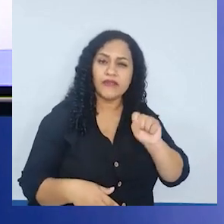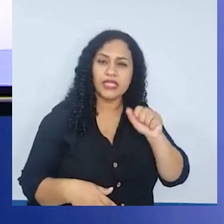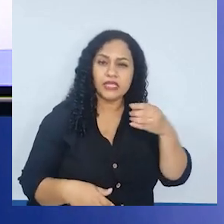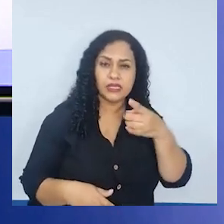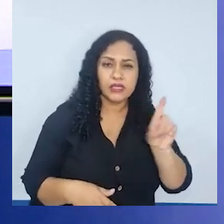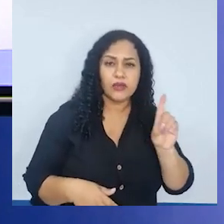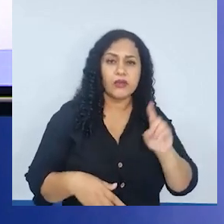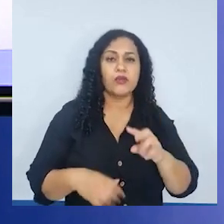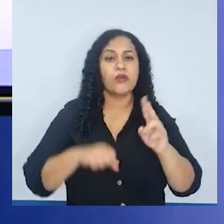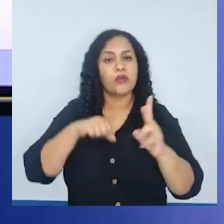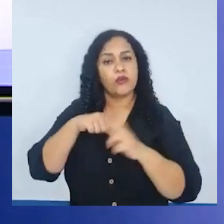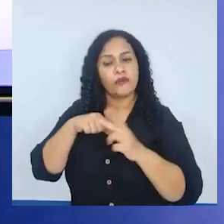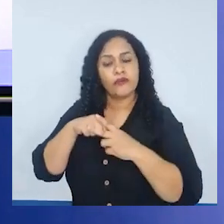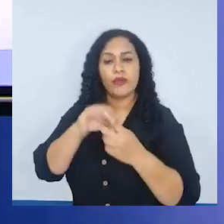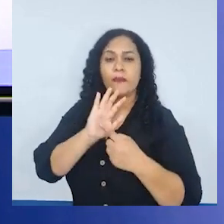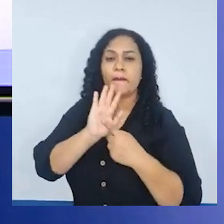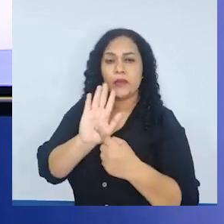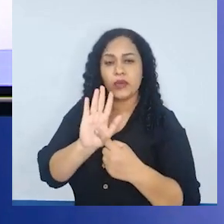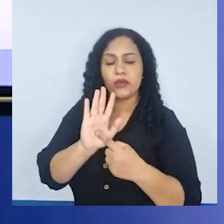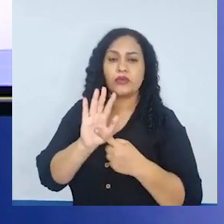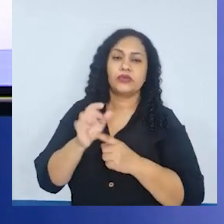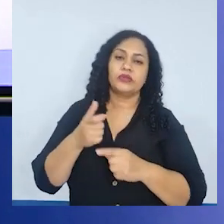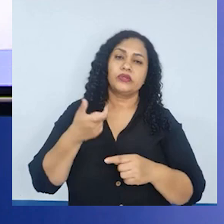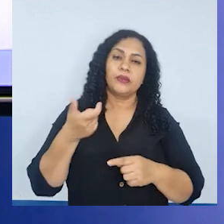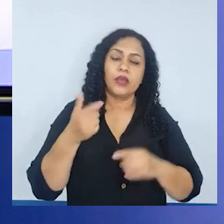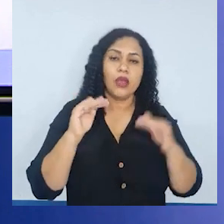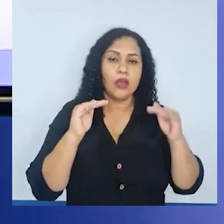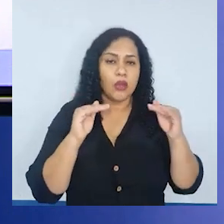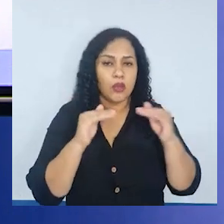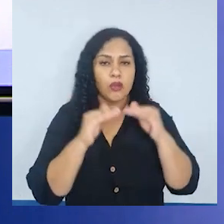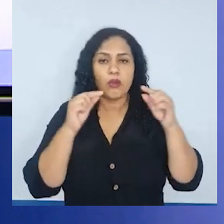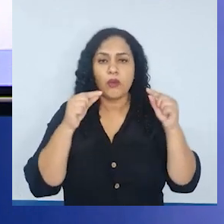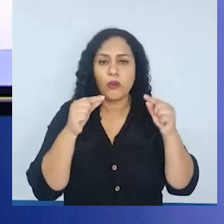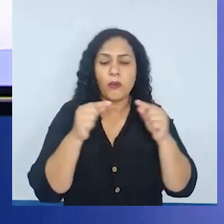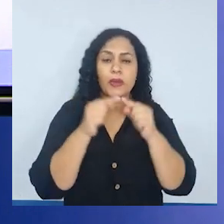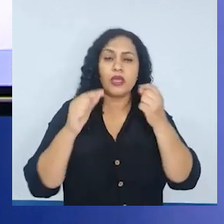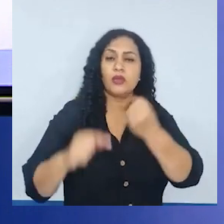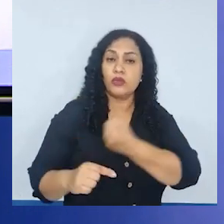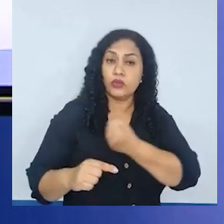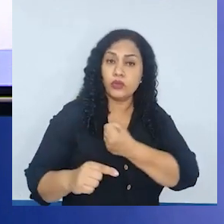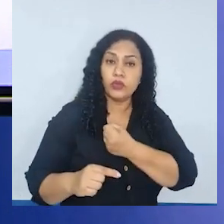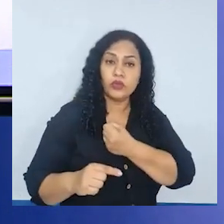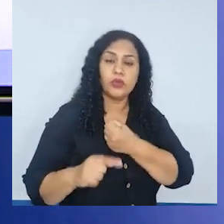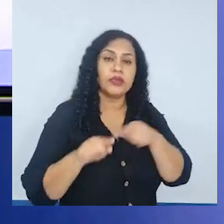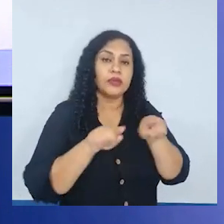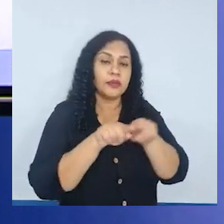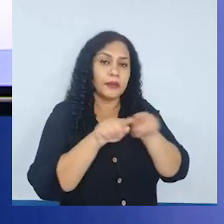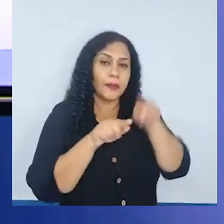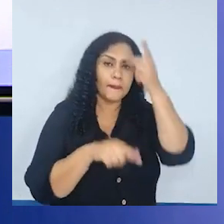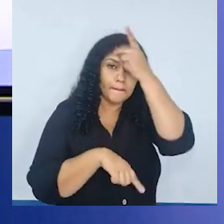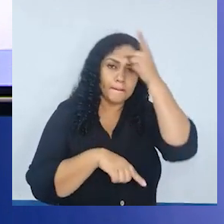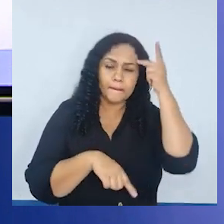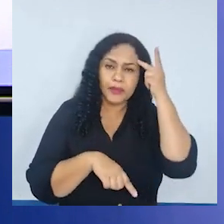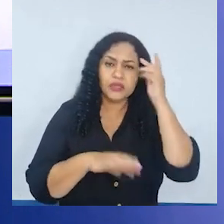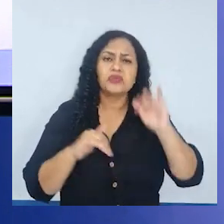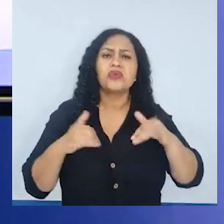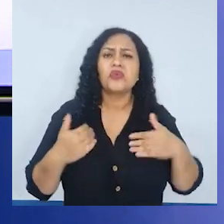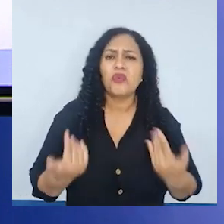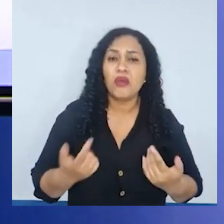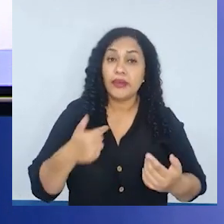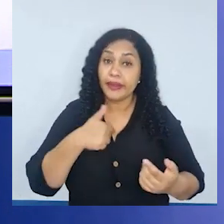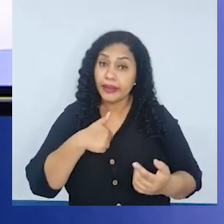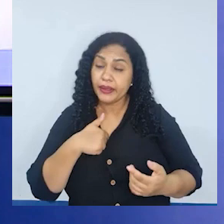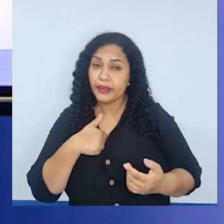varia para indicar tempo, né? E concordar com o número e com a pessoa, né? Que pessoa